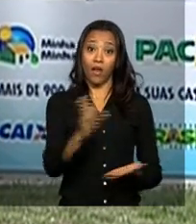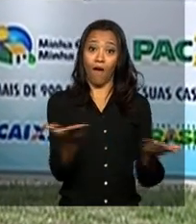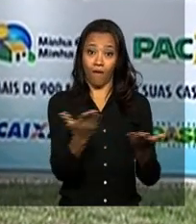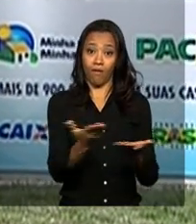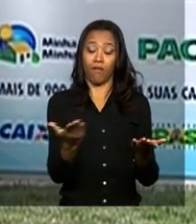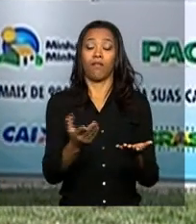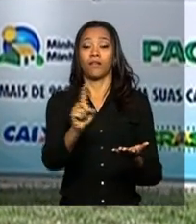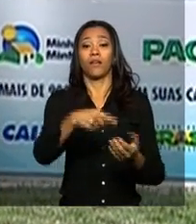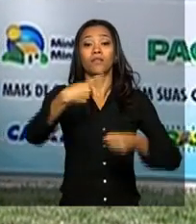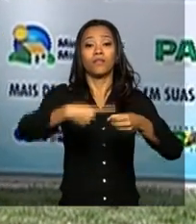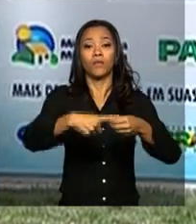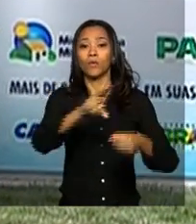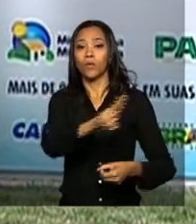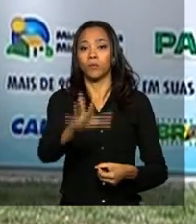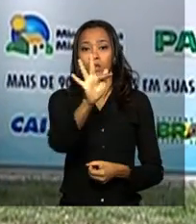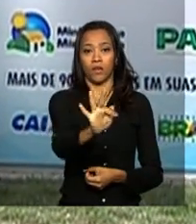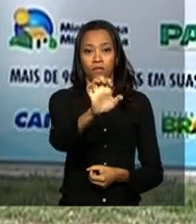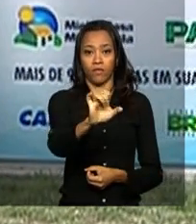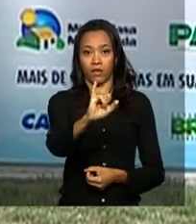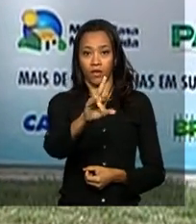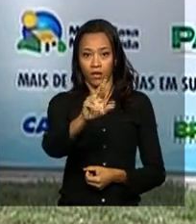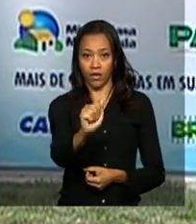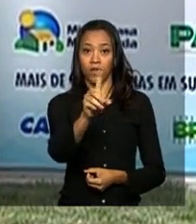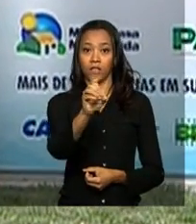de feira de santana na bahia